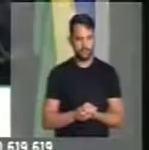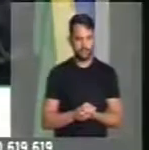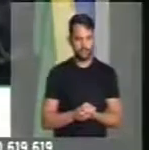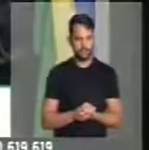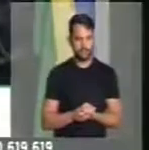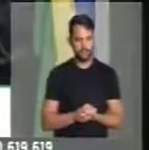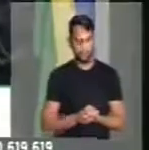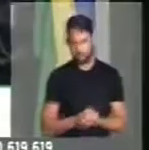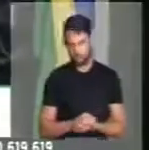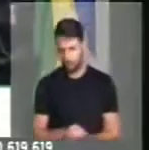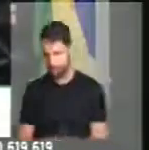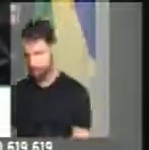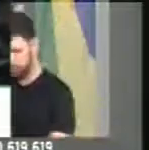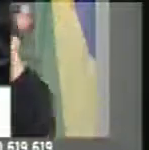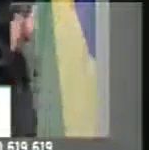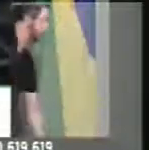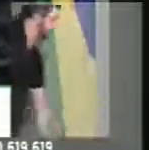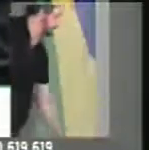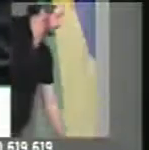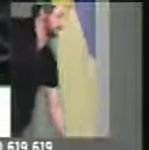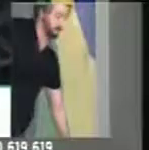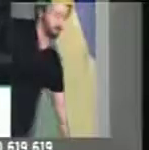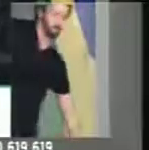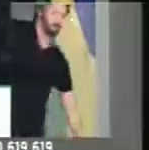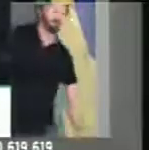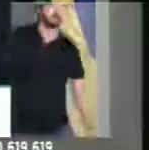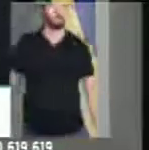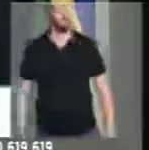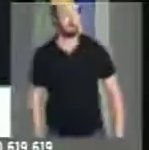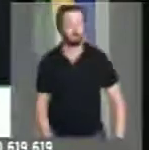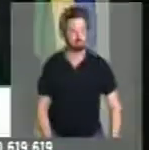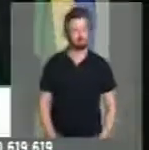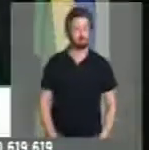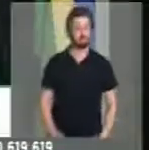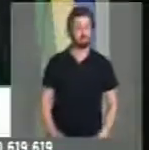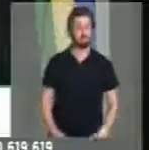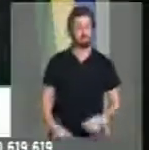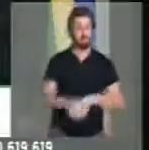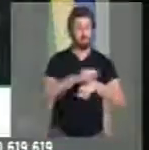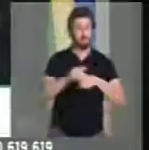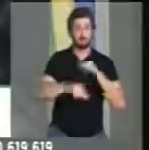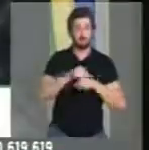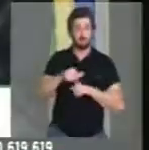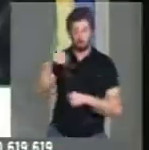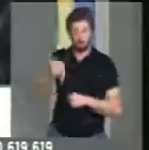chapas distintas. A mudança constitucional foi feita aqui.